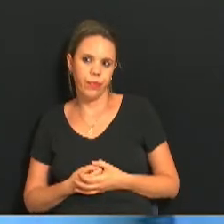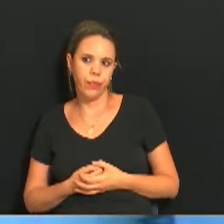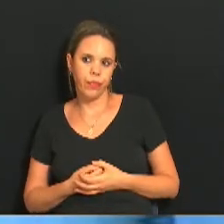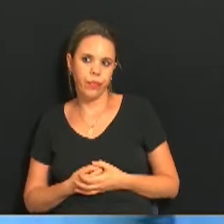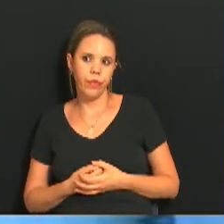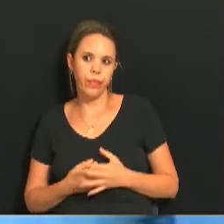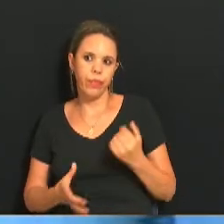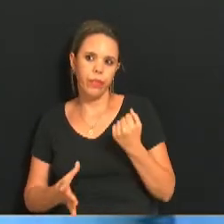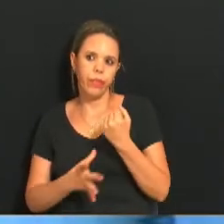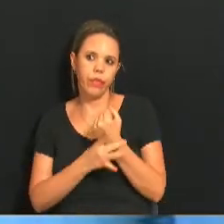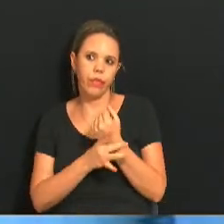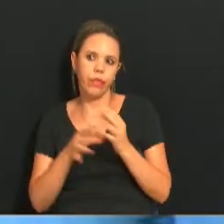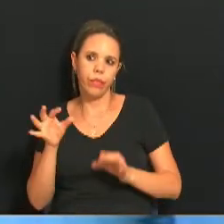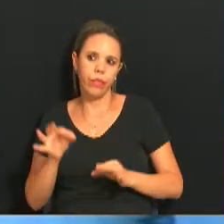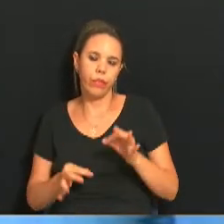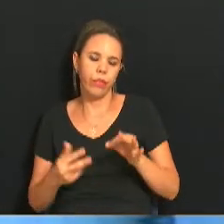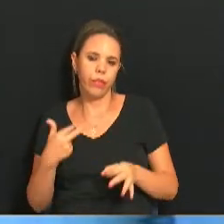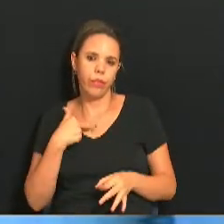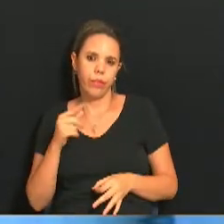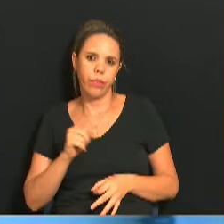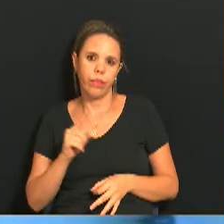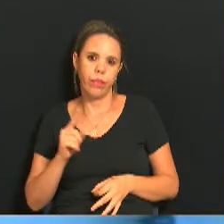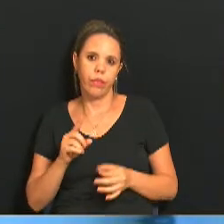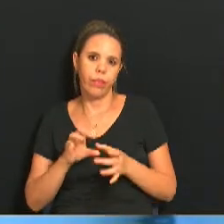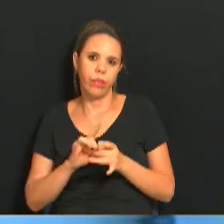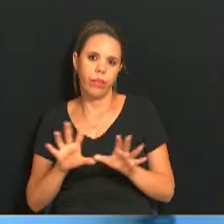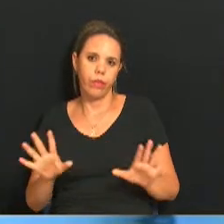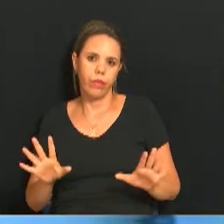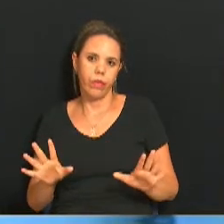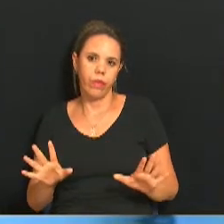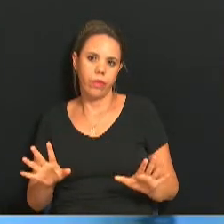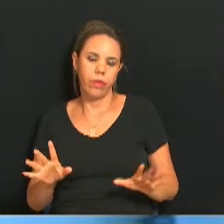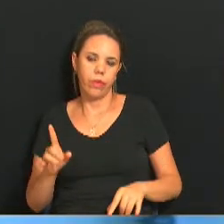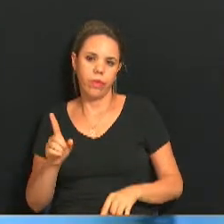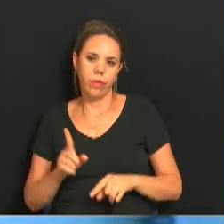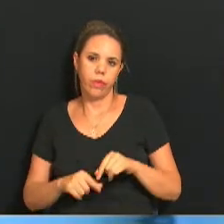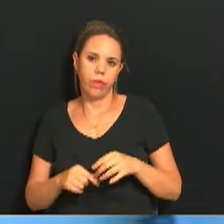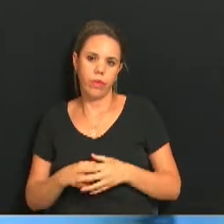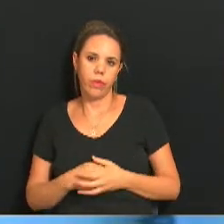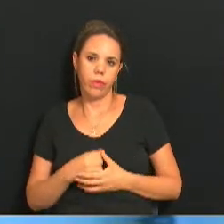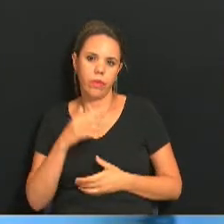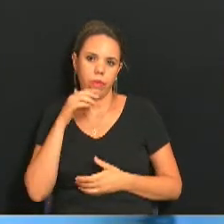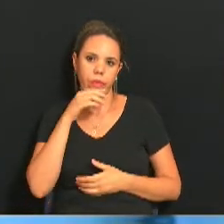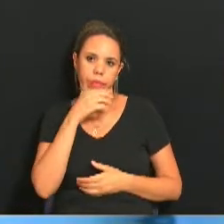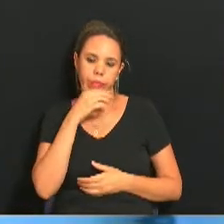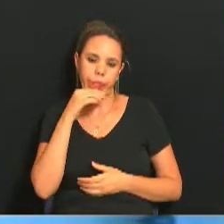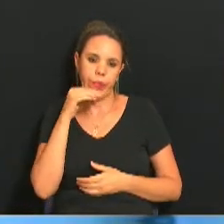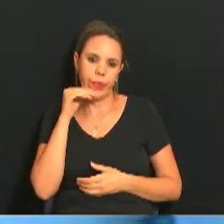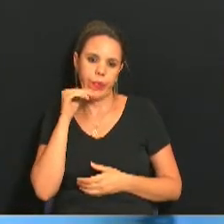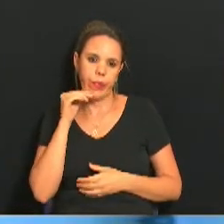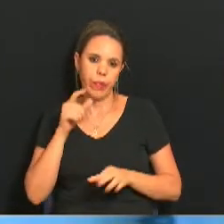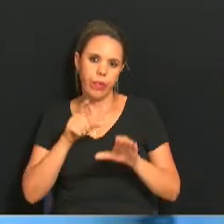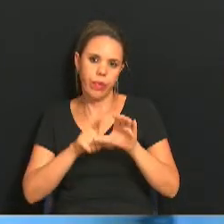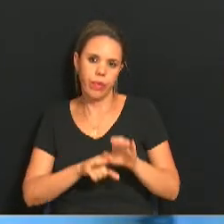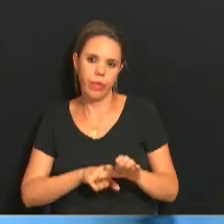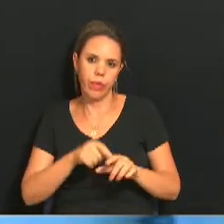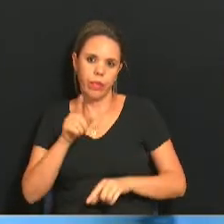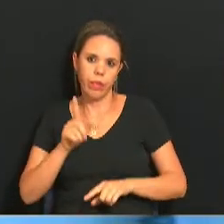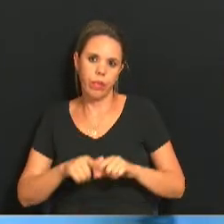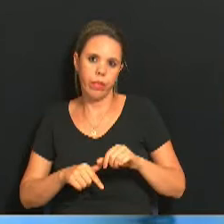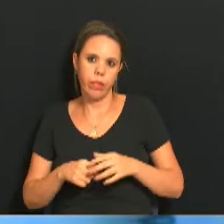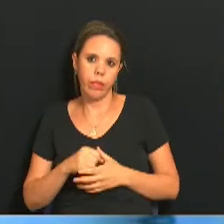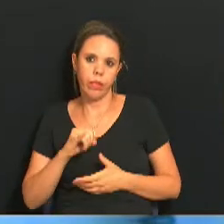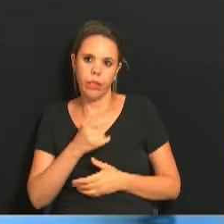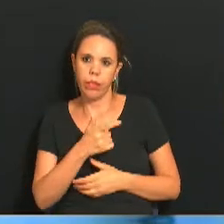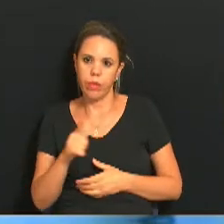essa segurança de e não dá para lançar mão de um instrumento é que depende de materialidade que